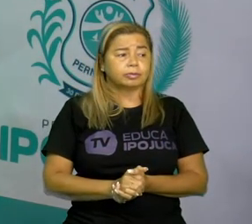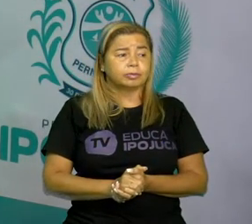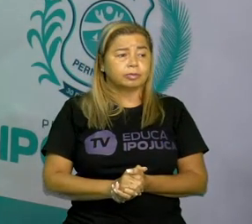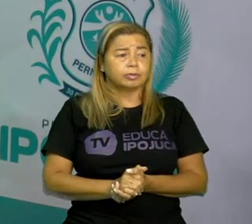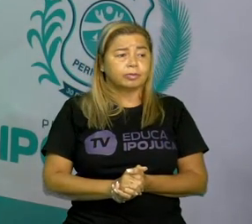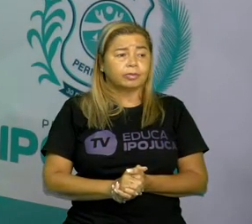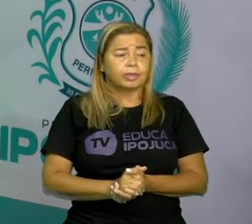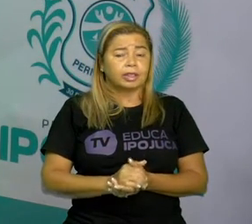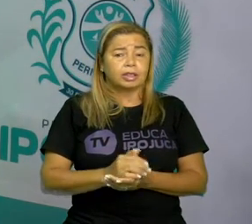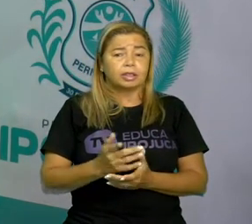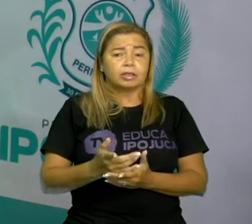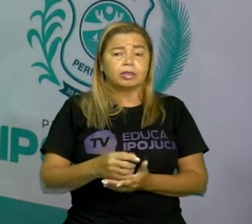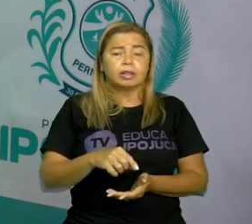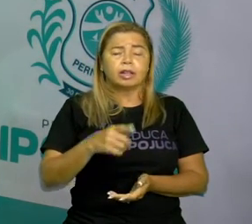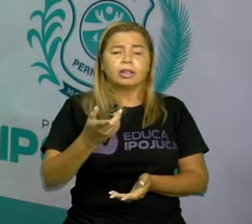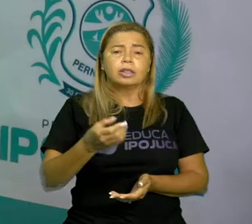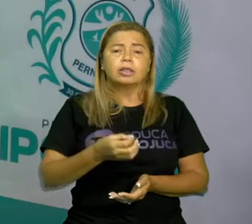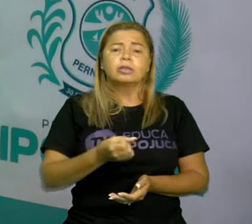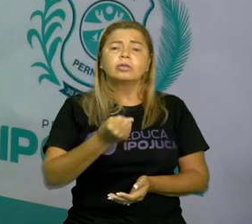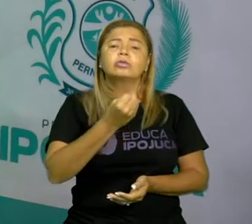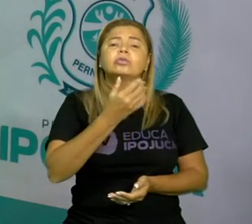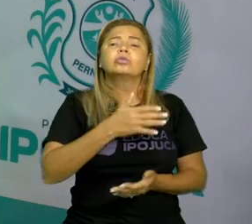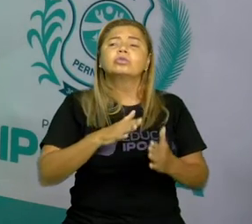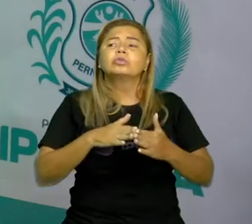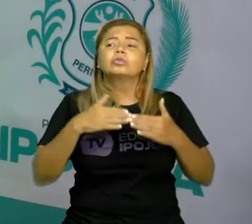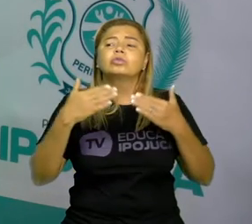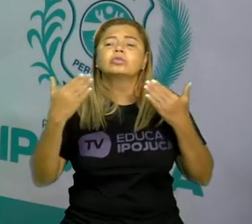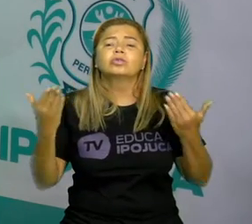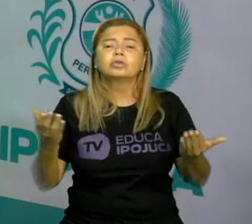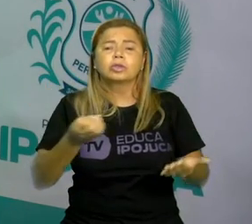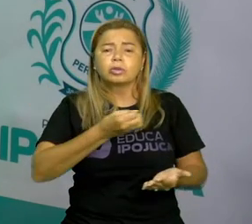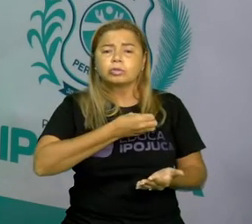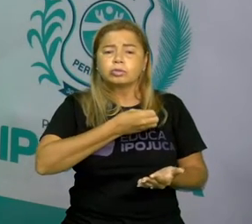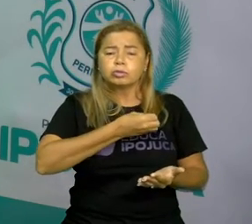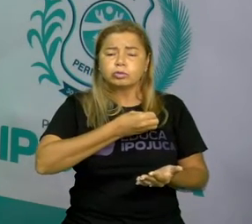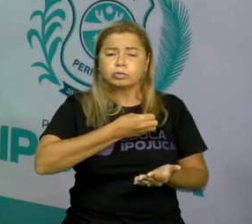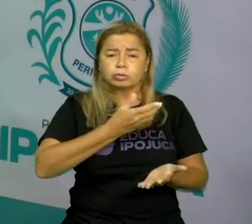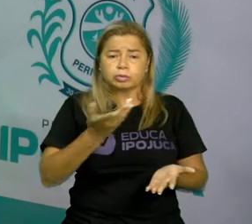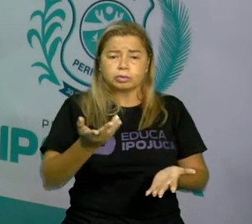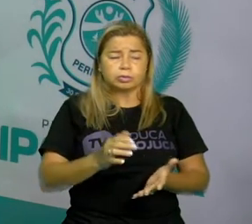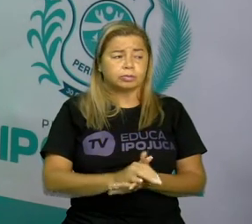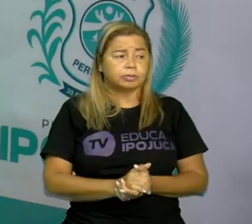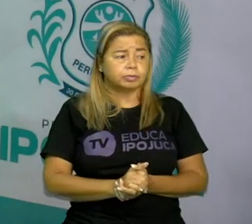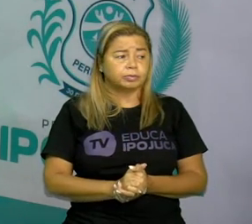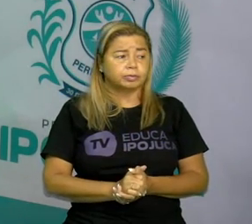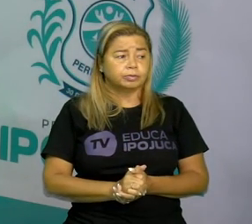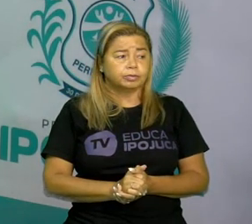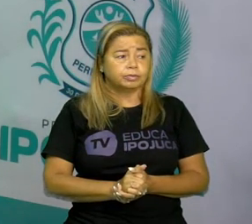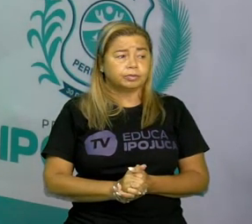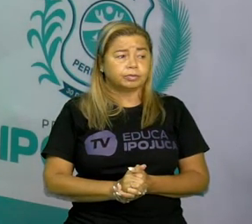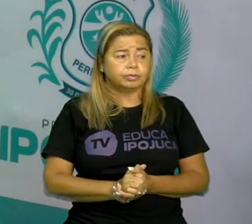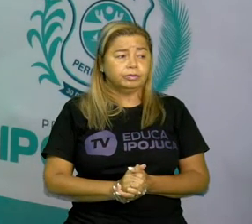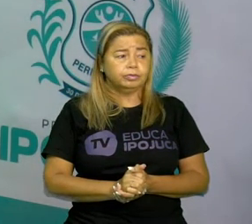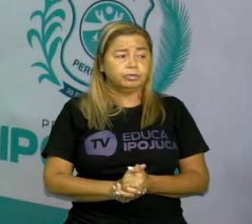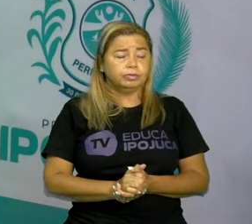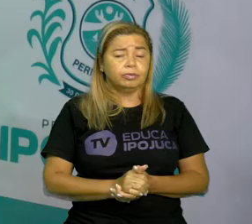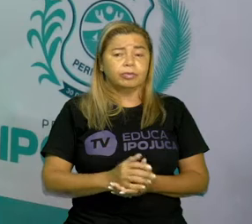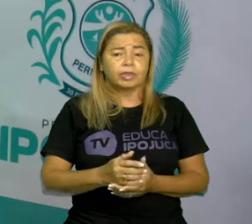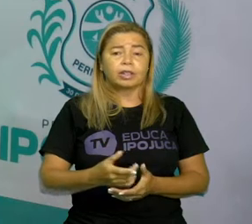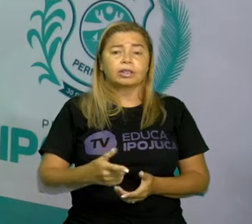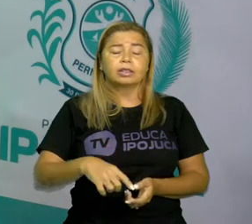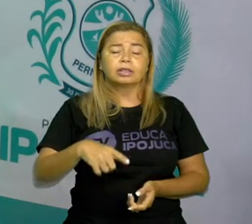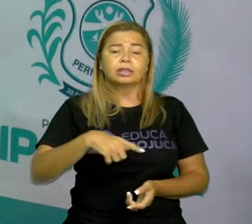de lado que número está representando esse material dourado. Aqui nós temos uma